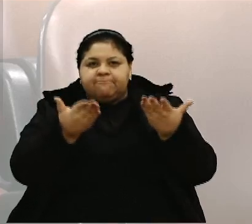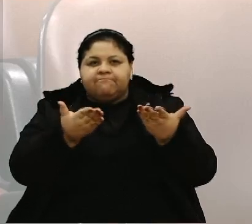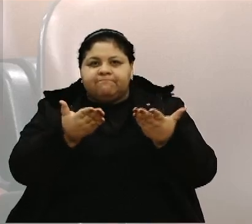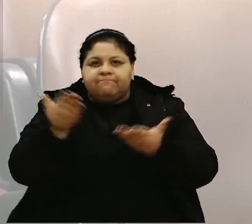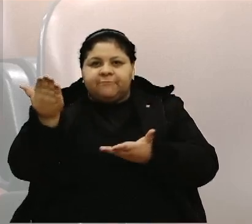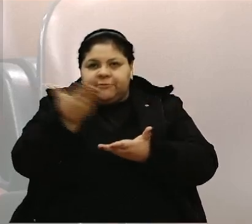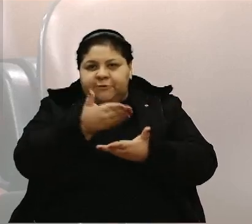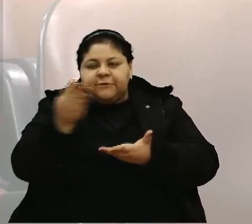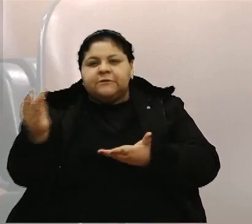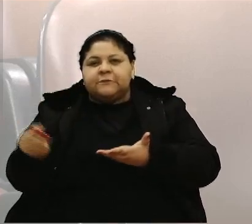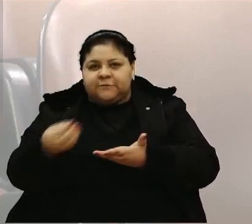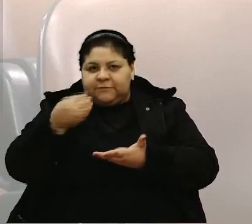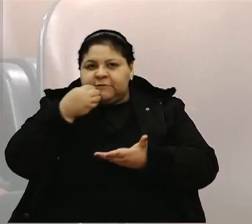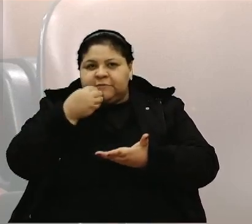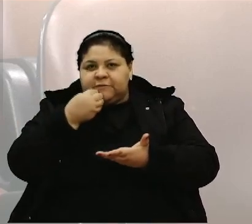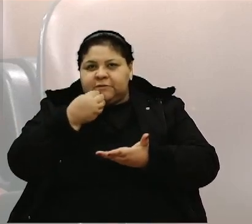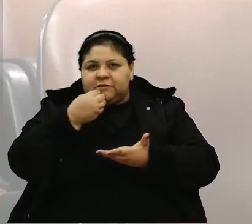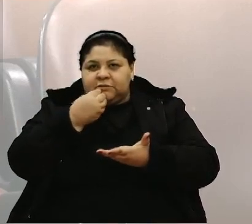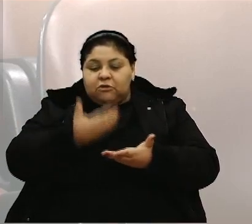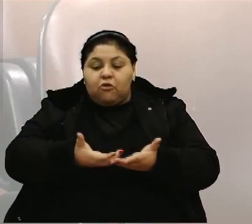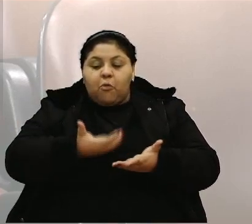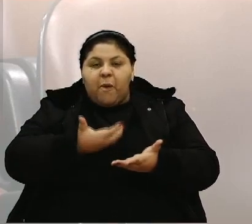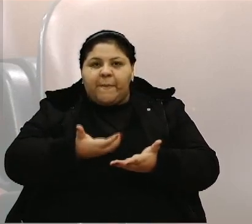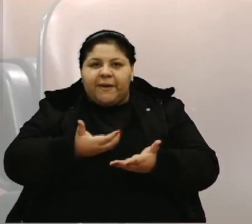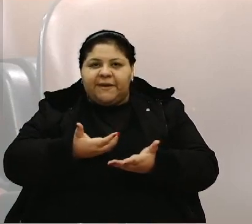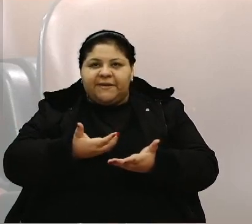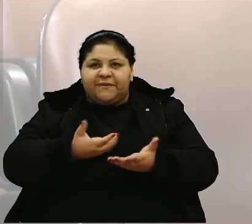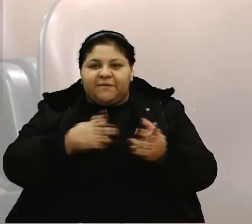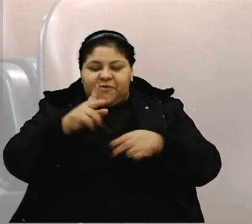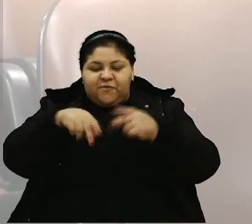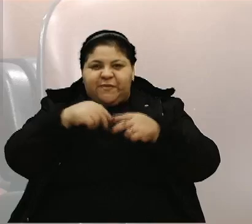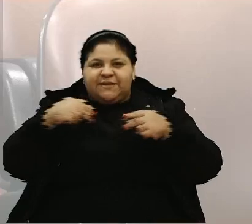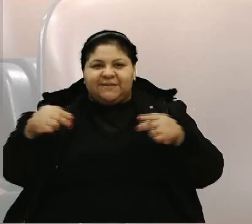a oportunidade de trazer o Papai Noel com os presentes ali para eles.